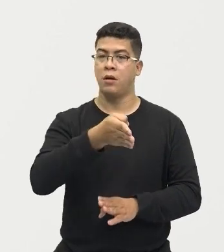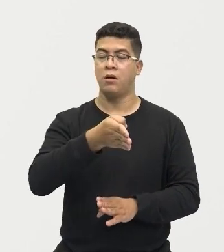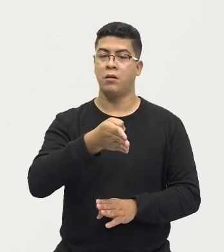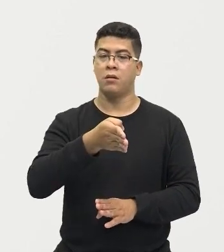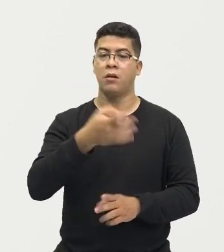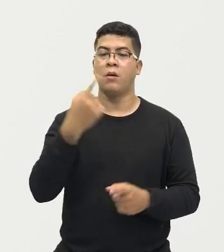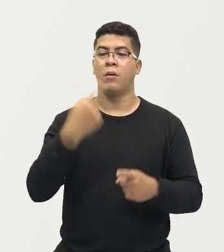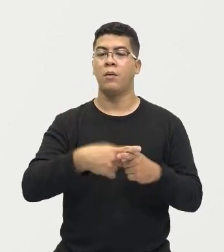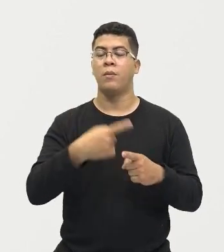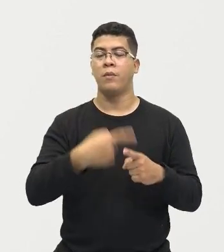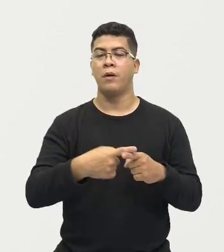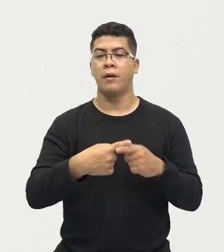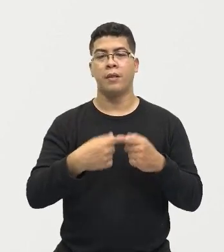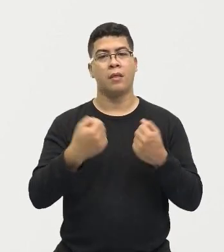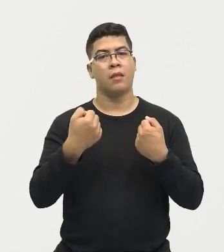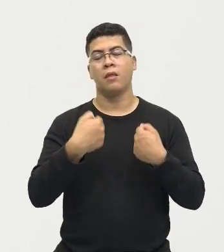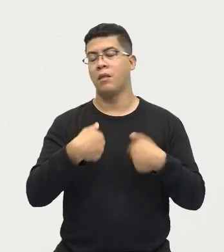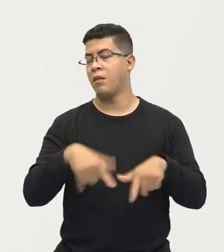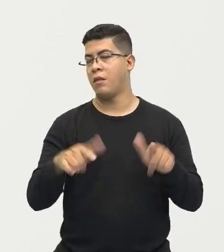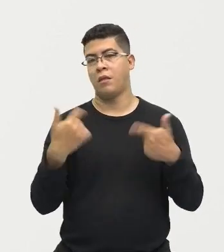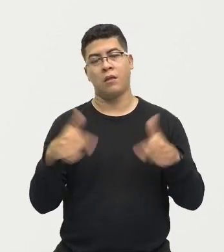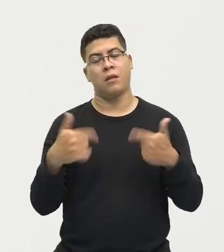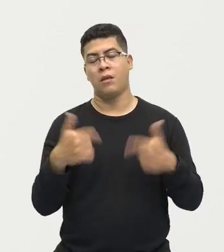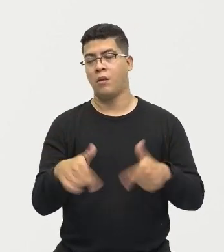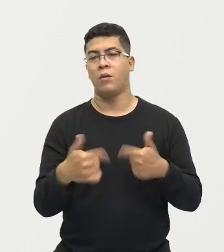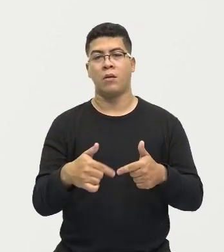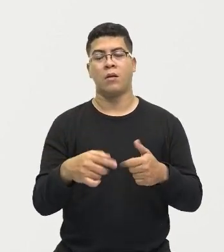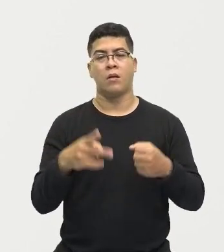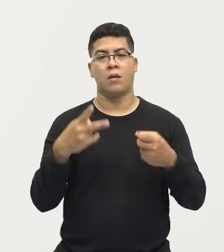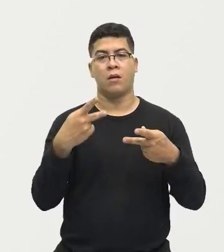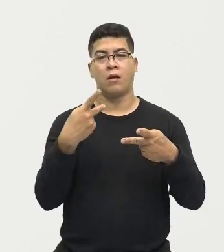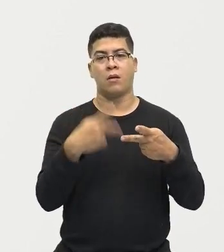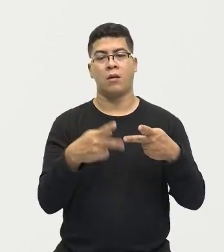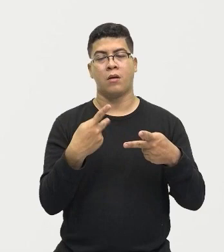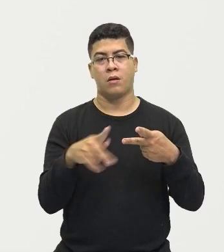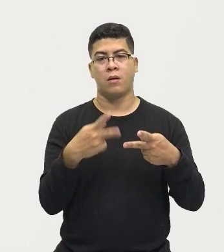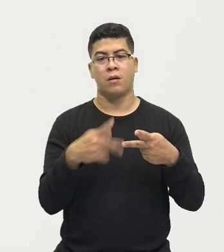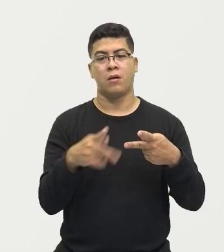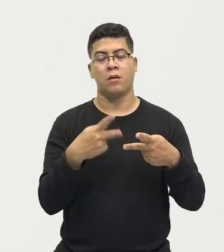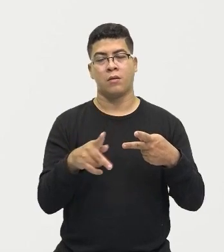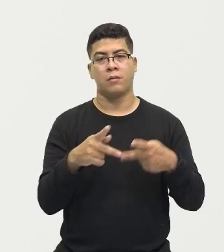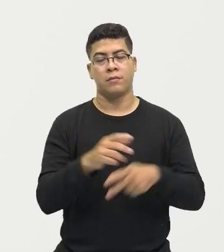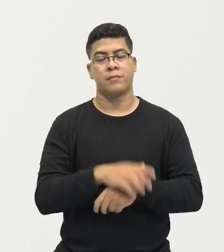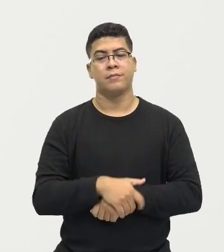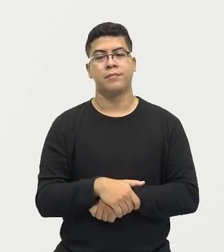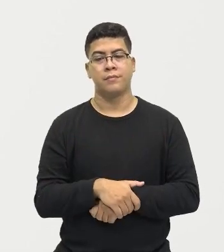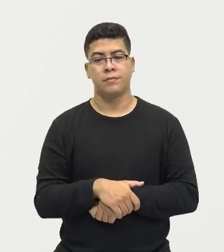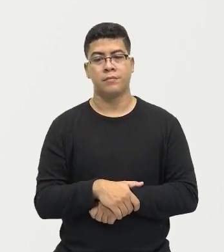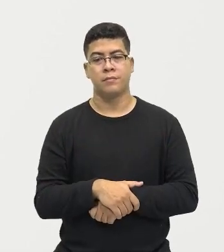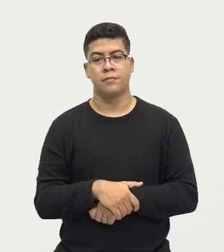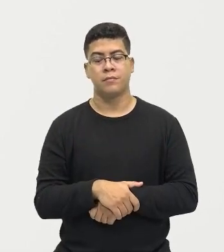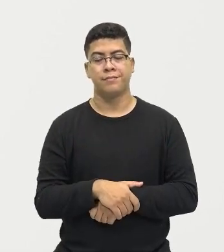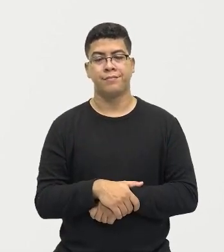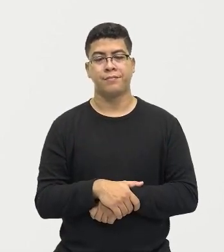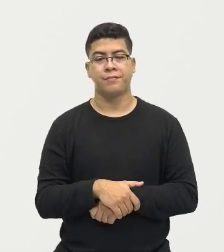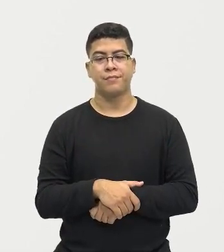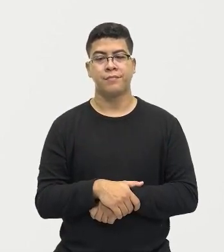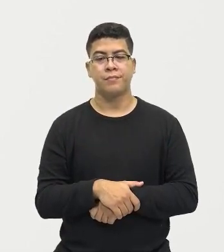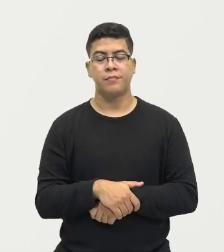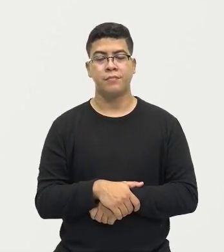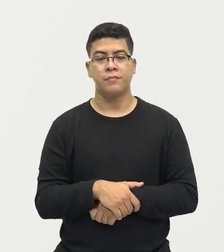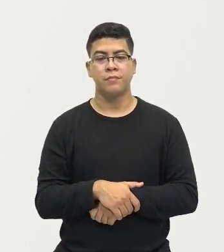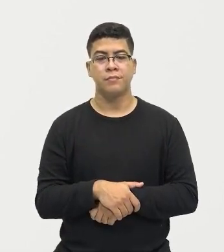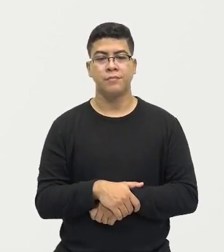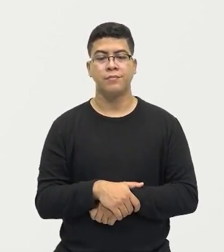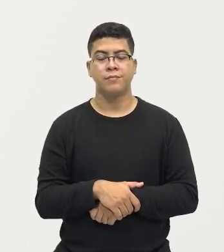vem ser um objeto direto, porque é um complemento sem preposição. Bacana. Então vamos lá. Temos